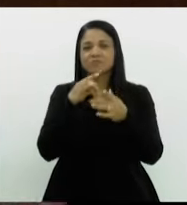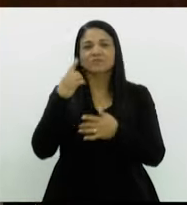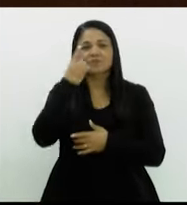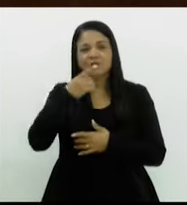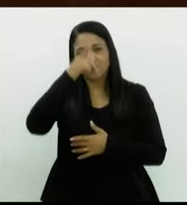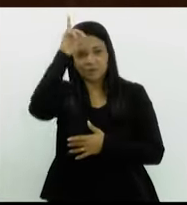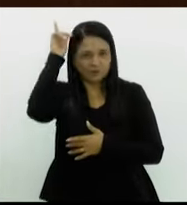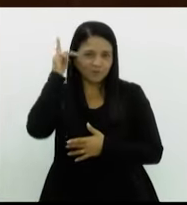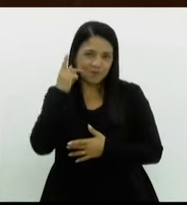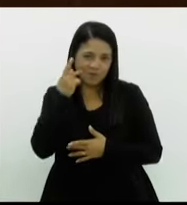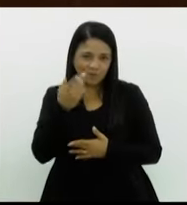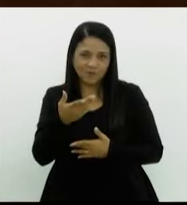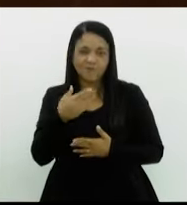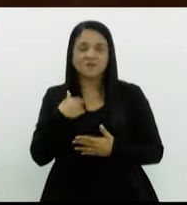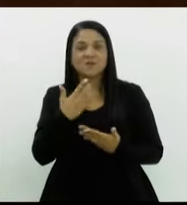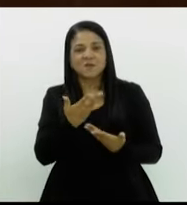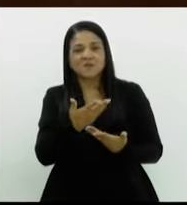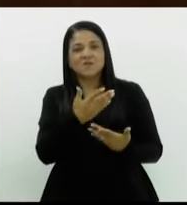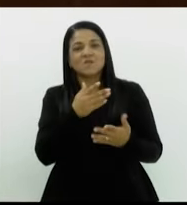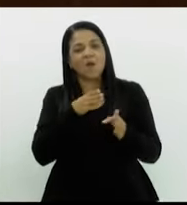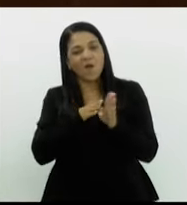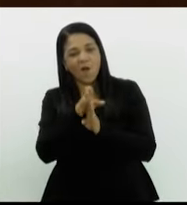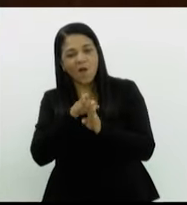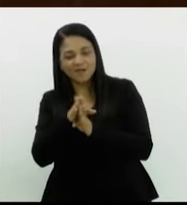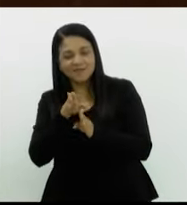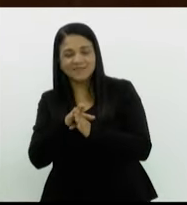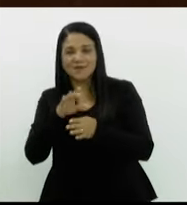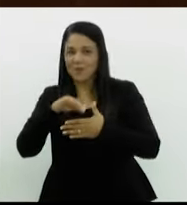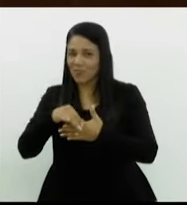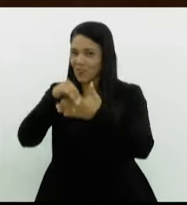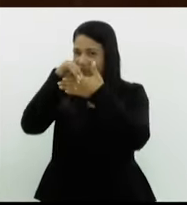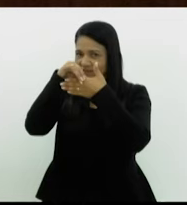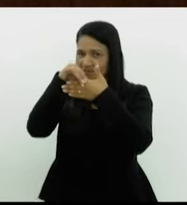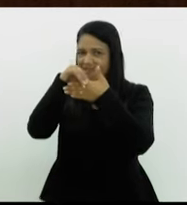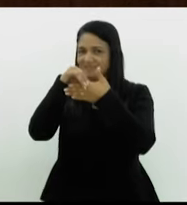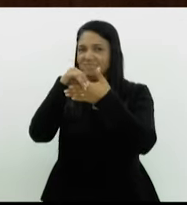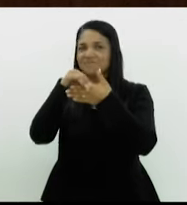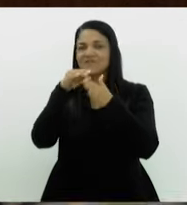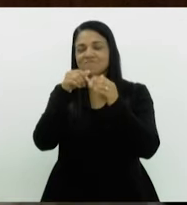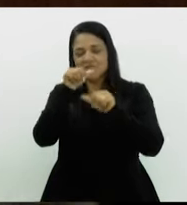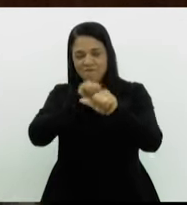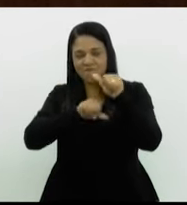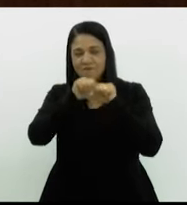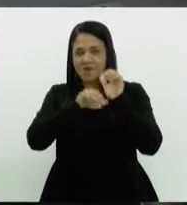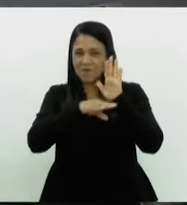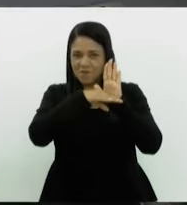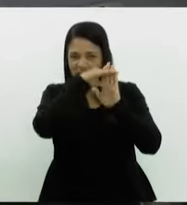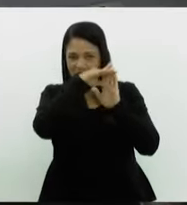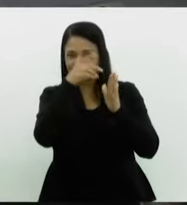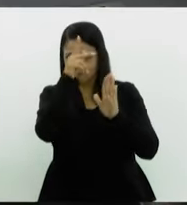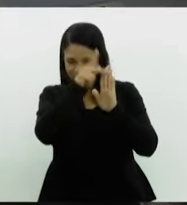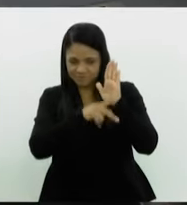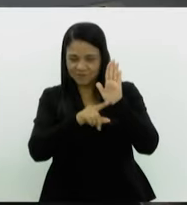Então, deputada, acatando aí as orientações do nosso líder, a gente inverte a pauta com relação ao projeto. Obrigado.